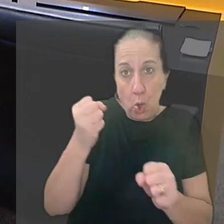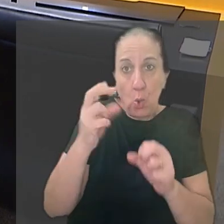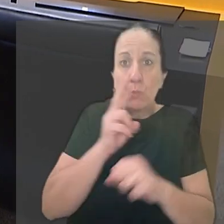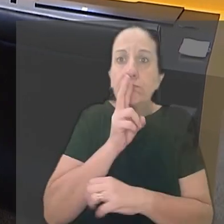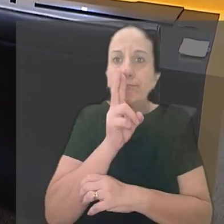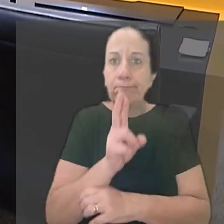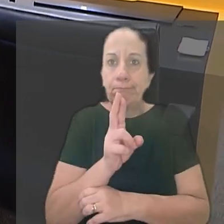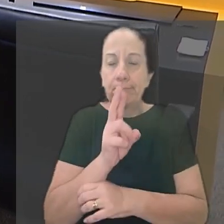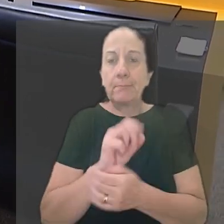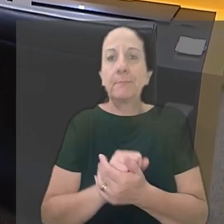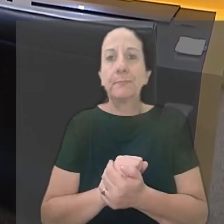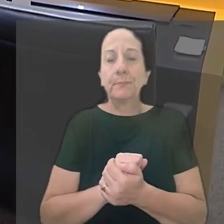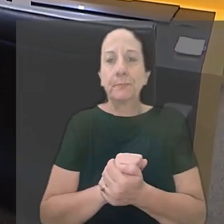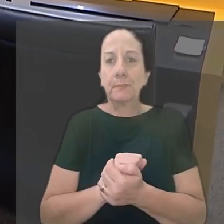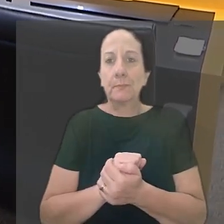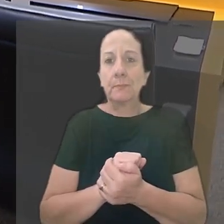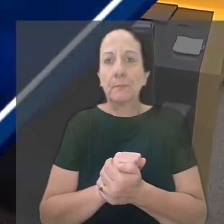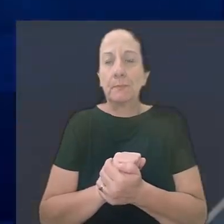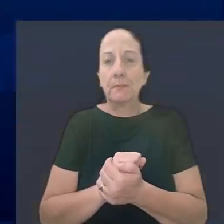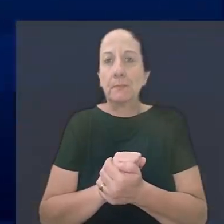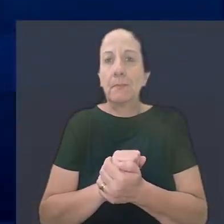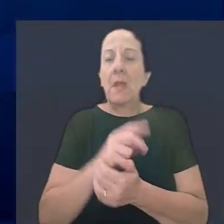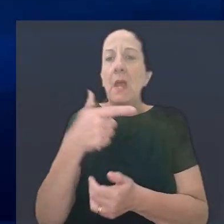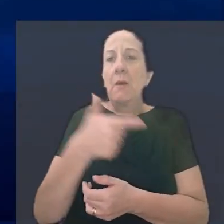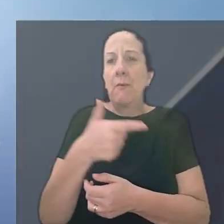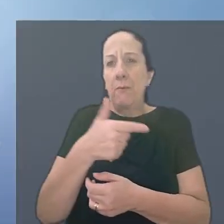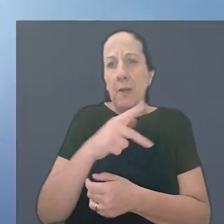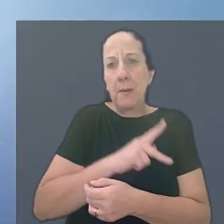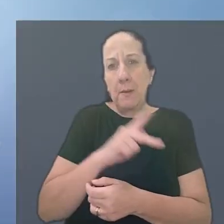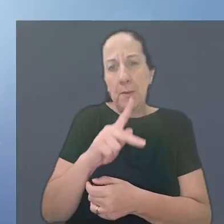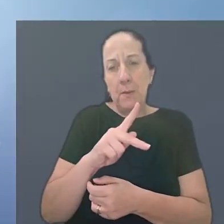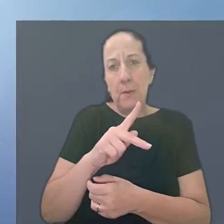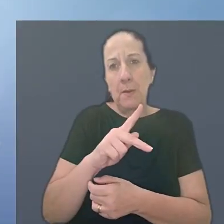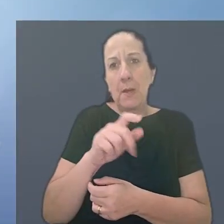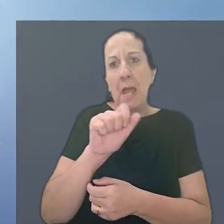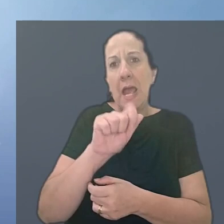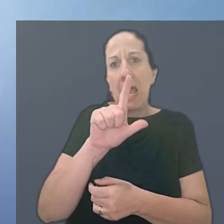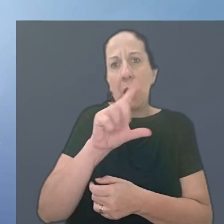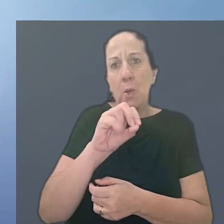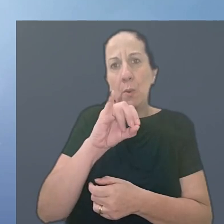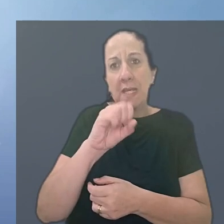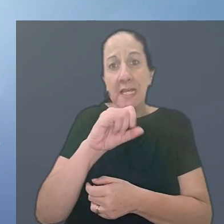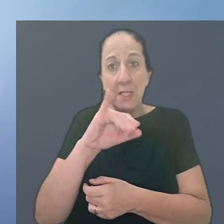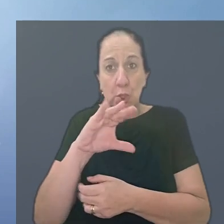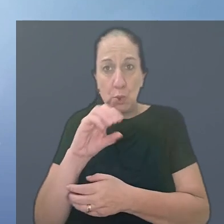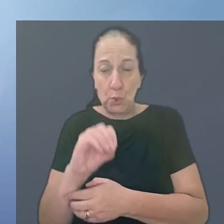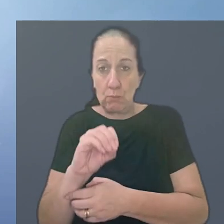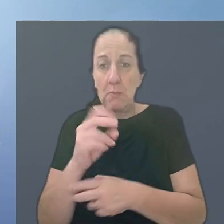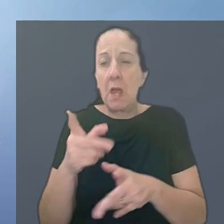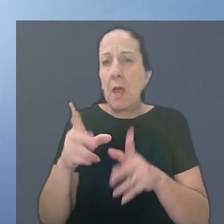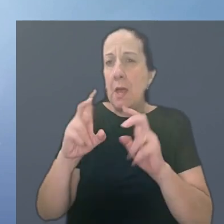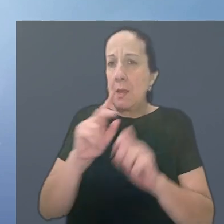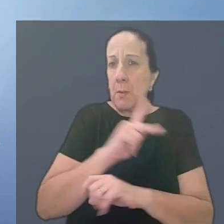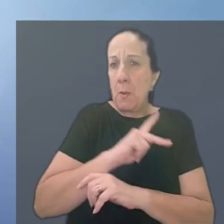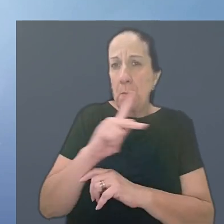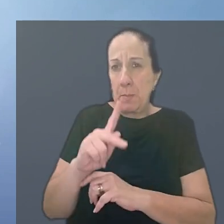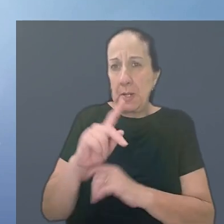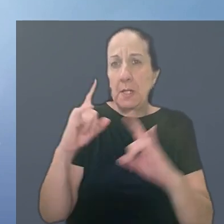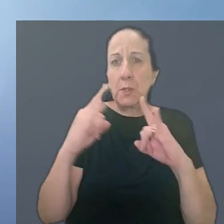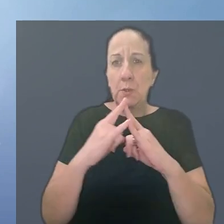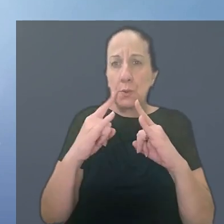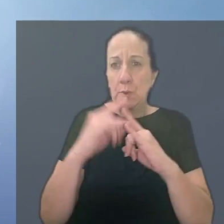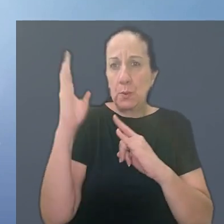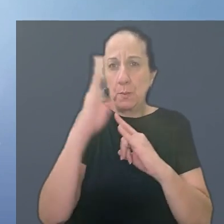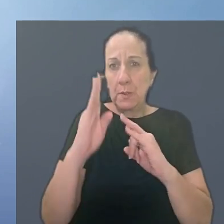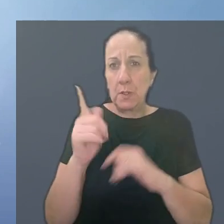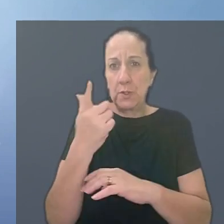nos lucros ou resultados. O vice-presidente do TST, ministro Aloísio Corrêa da Veiga, recebeu o